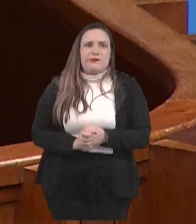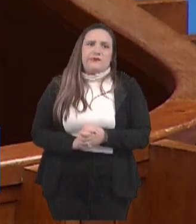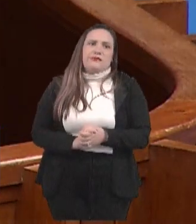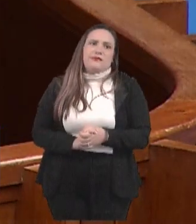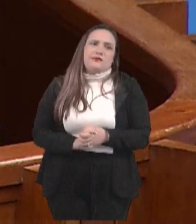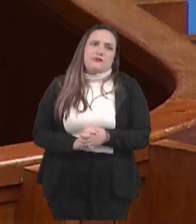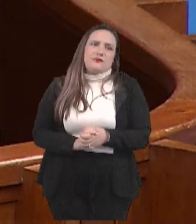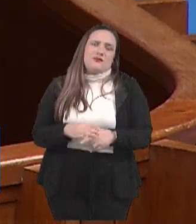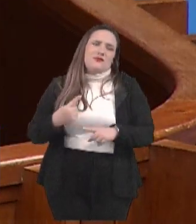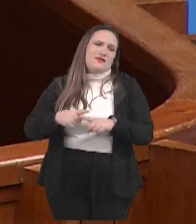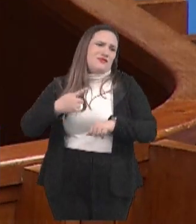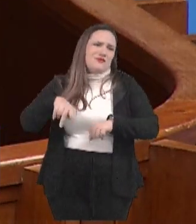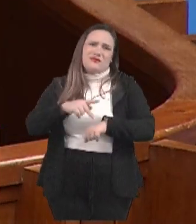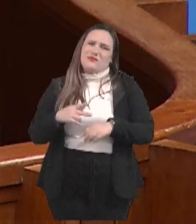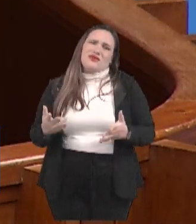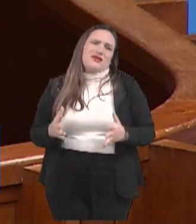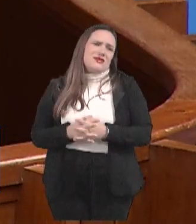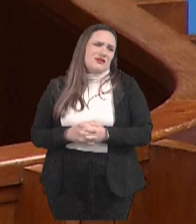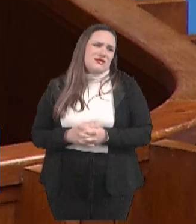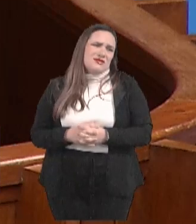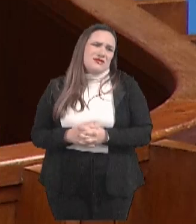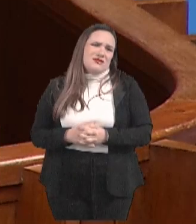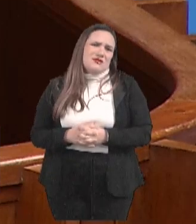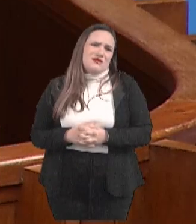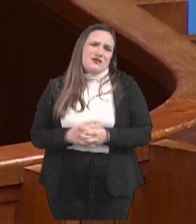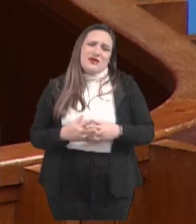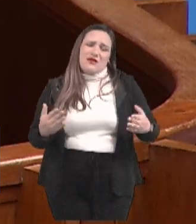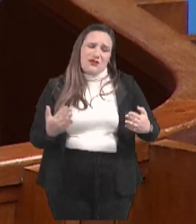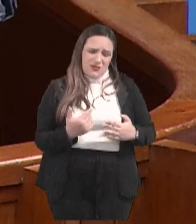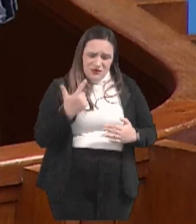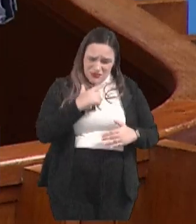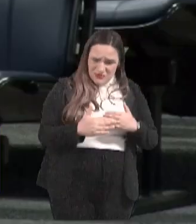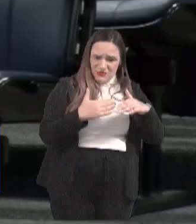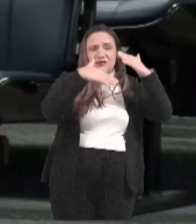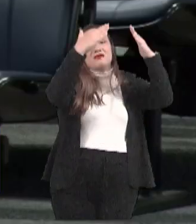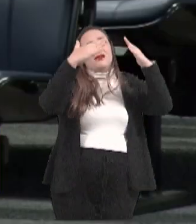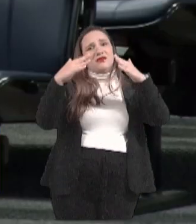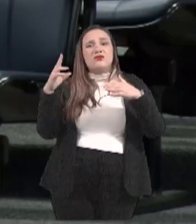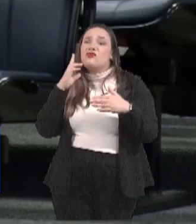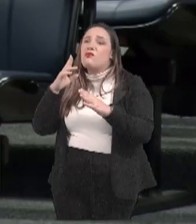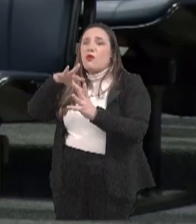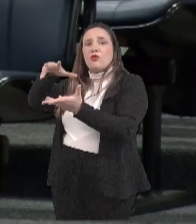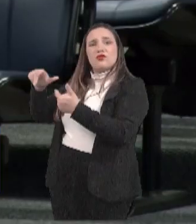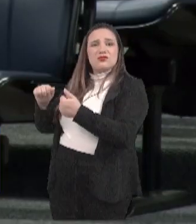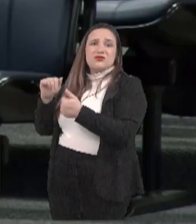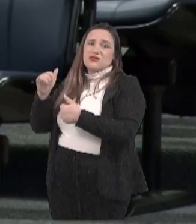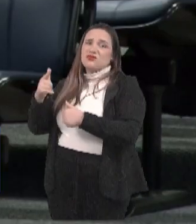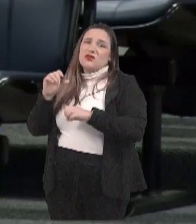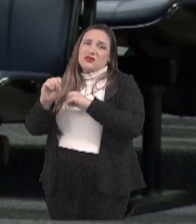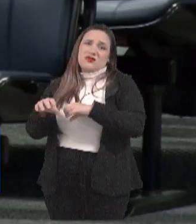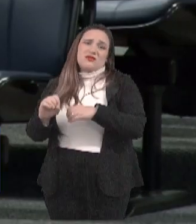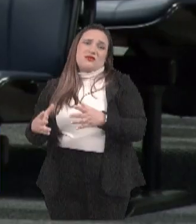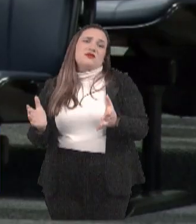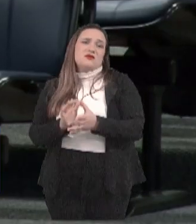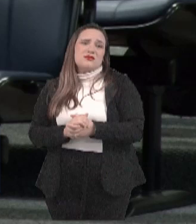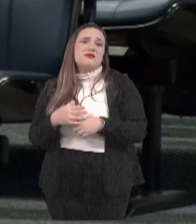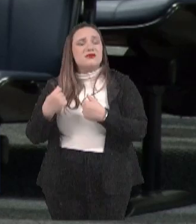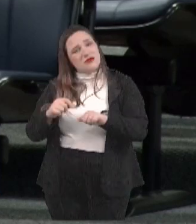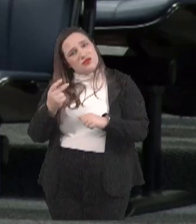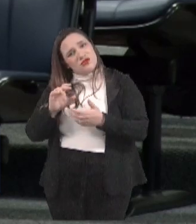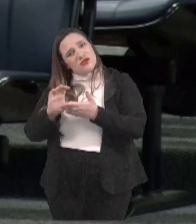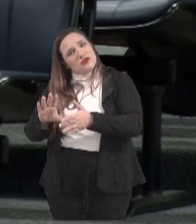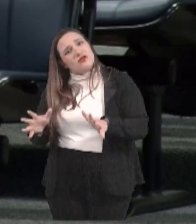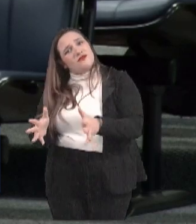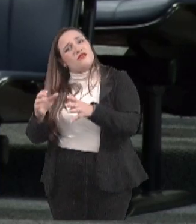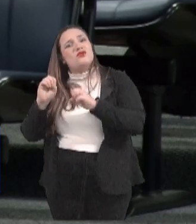precisa, porque um país não sai de um mundo emergente para um mundo civilizado sem a educação. Tem que investir na